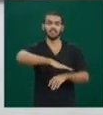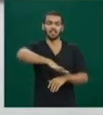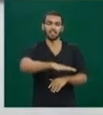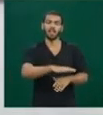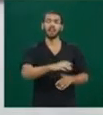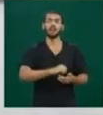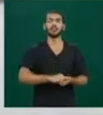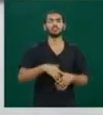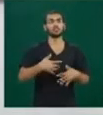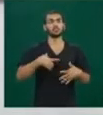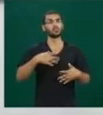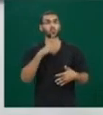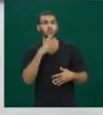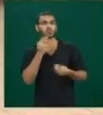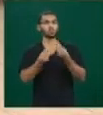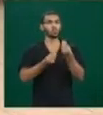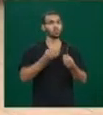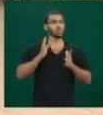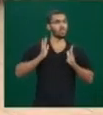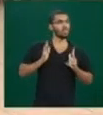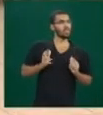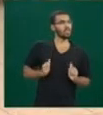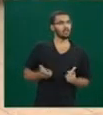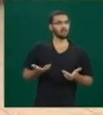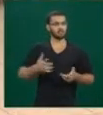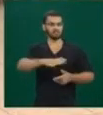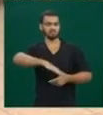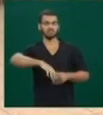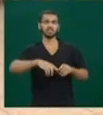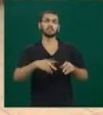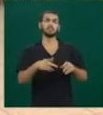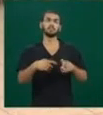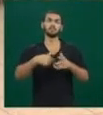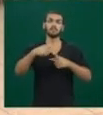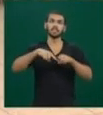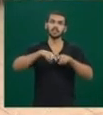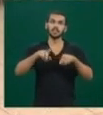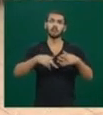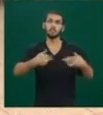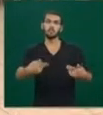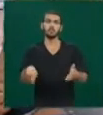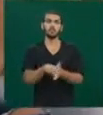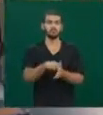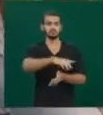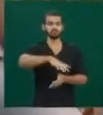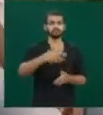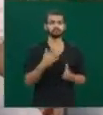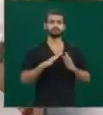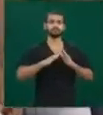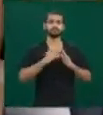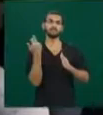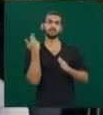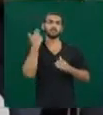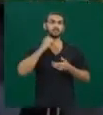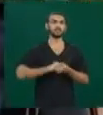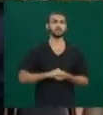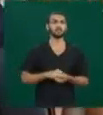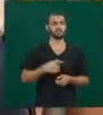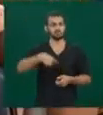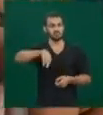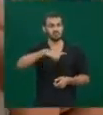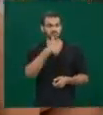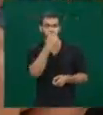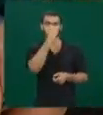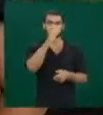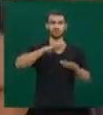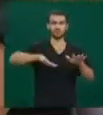com materiais usados nos salões. Sala cheia. Aproximadamente 50 alunos estão fazendo o curso de esterilização